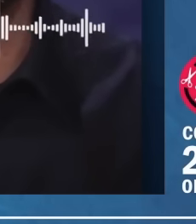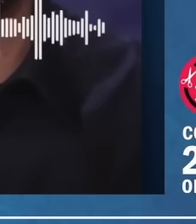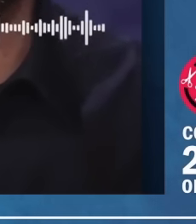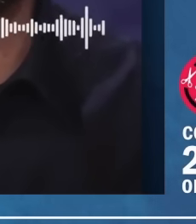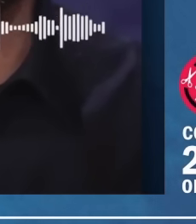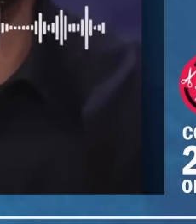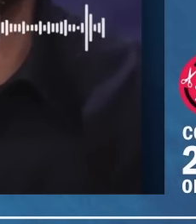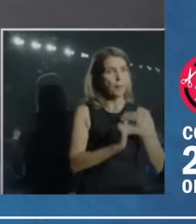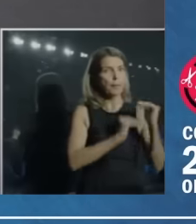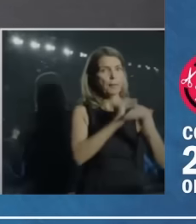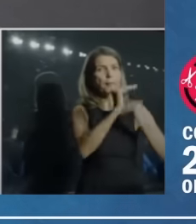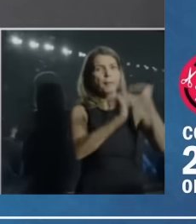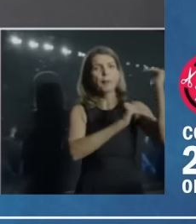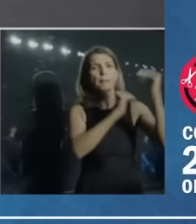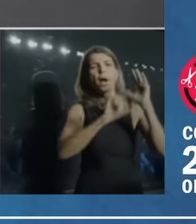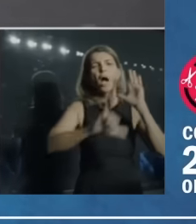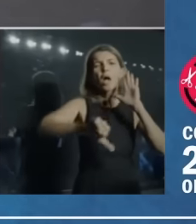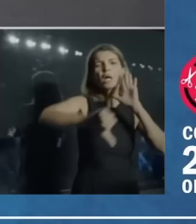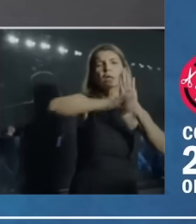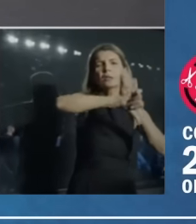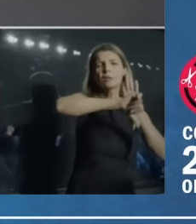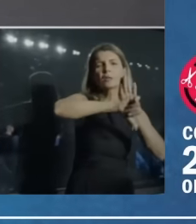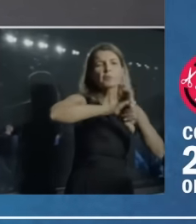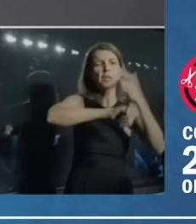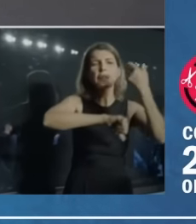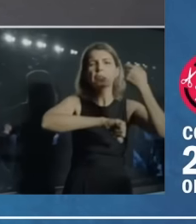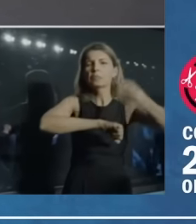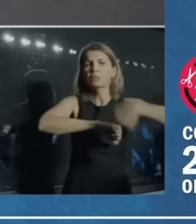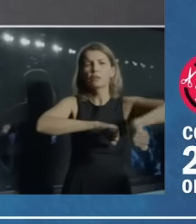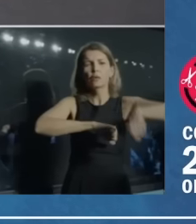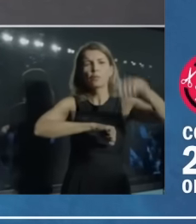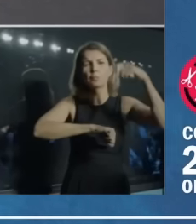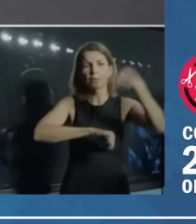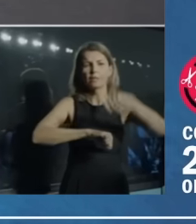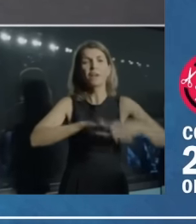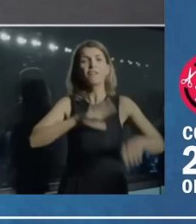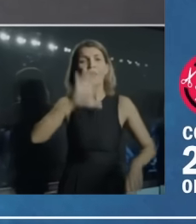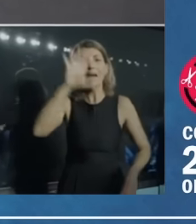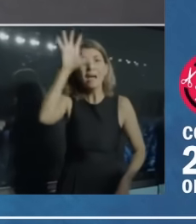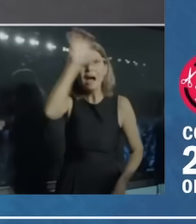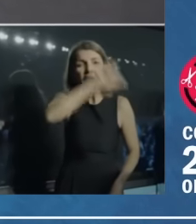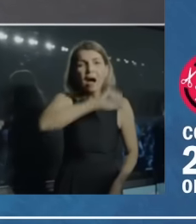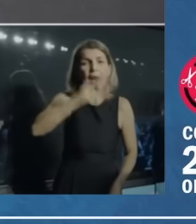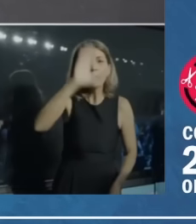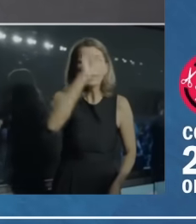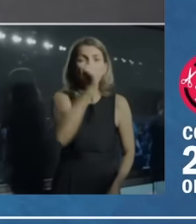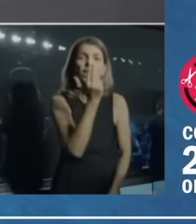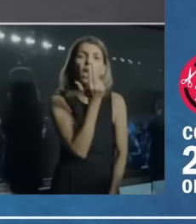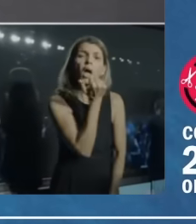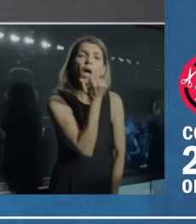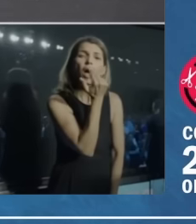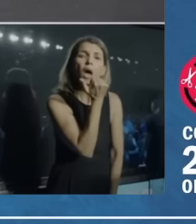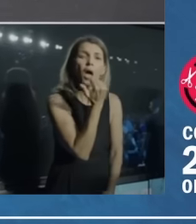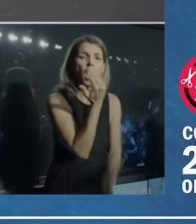não. A sentença que condenou o suposto empresário goiano por furto qualificado cita outros áudios,